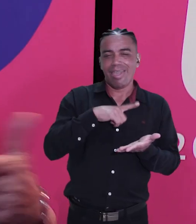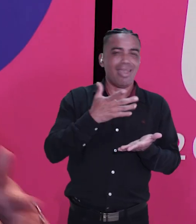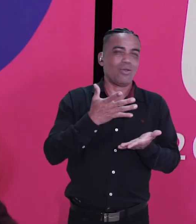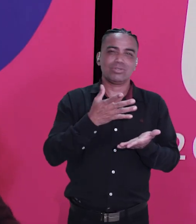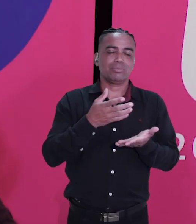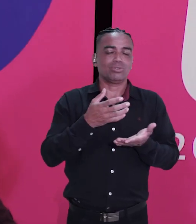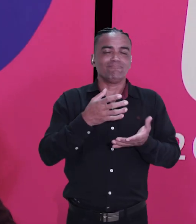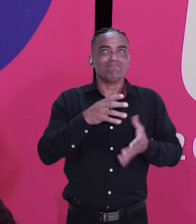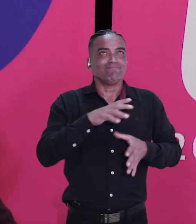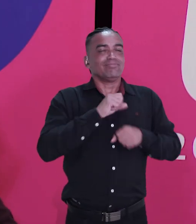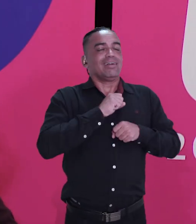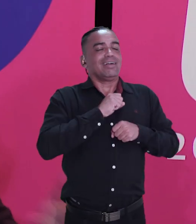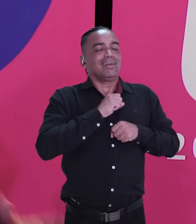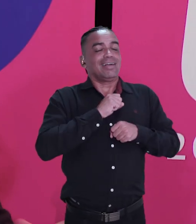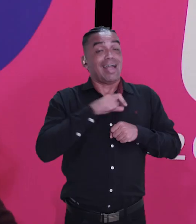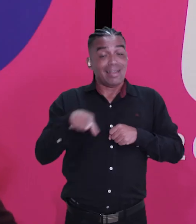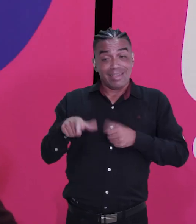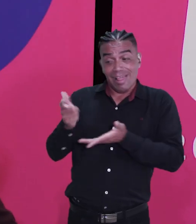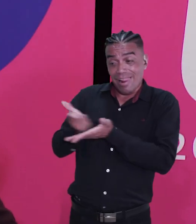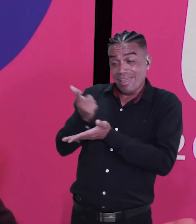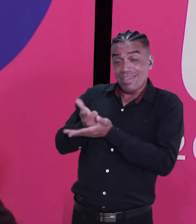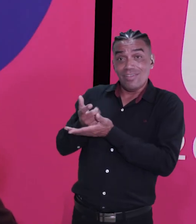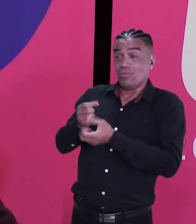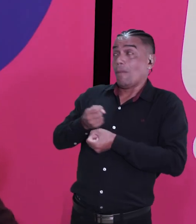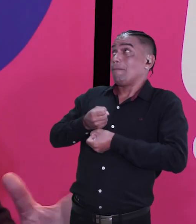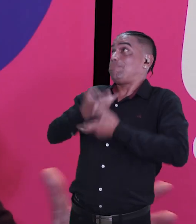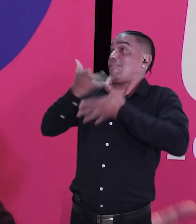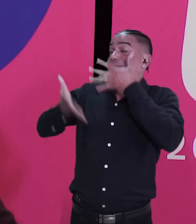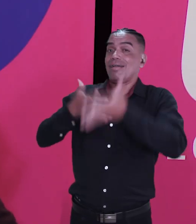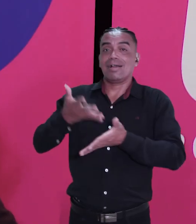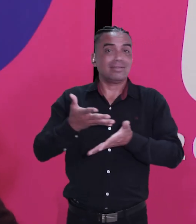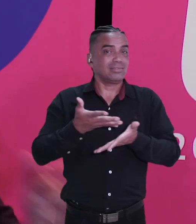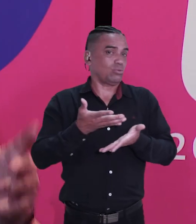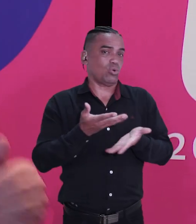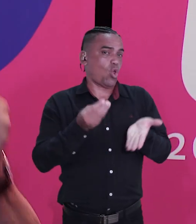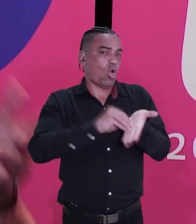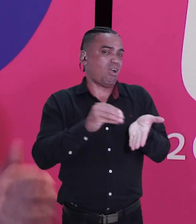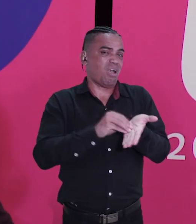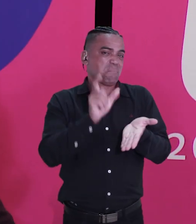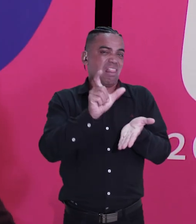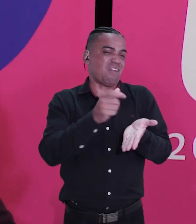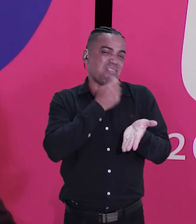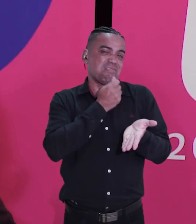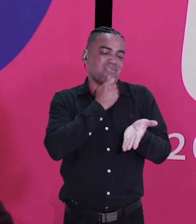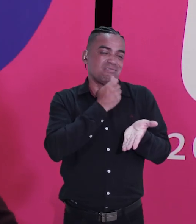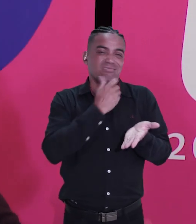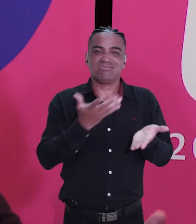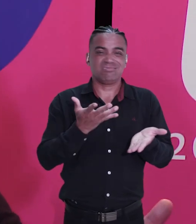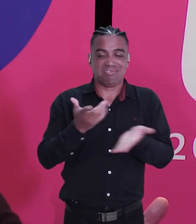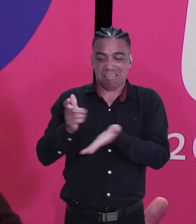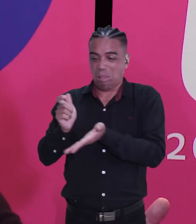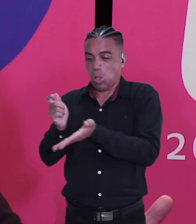era o Oceano Atlântico, entendeu? Mas isso não me autorizava a gastar palavras desnecessárias, né? E até hoje eu